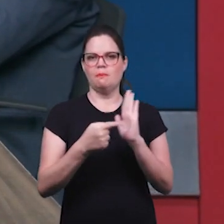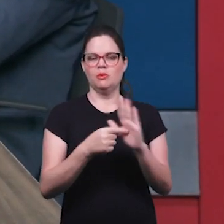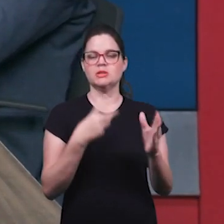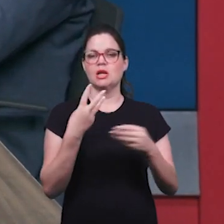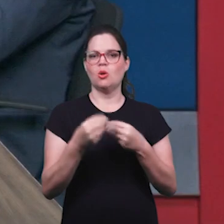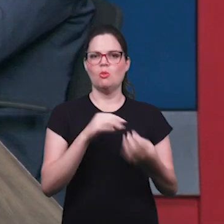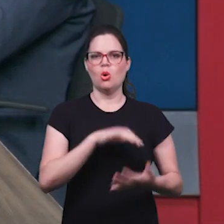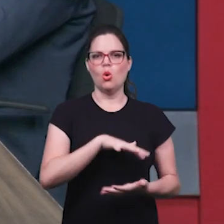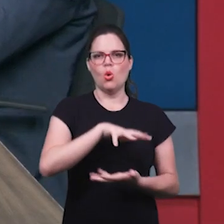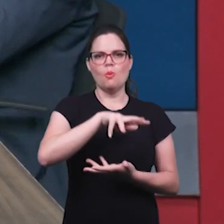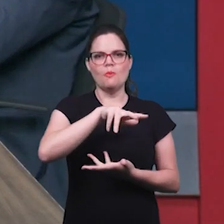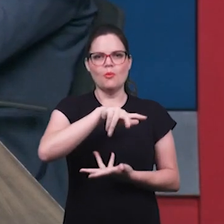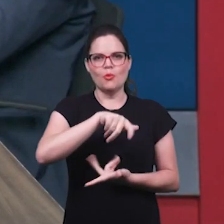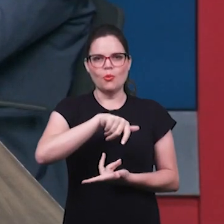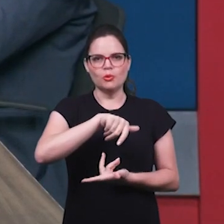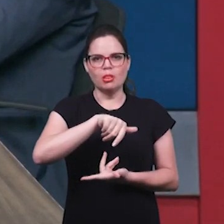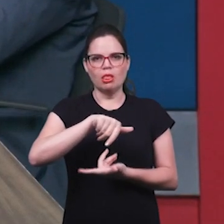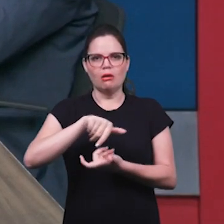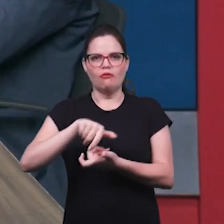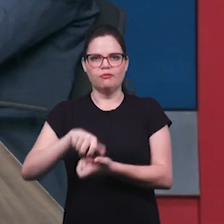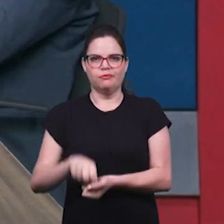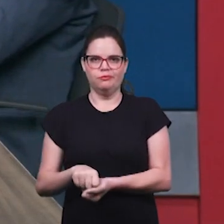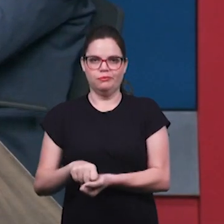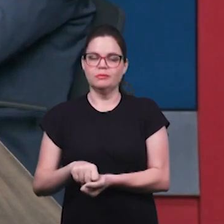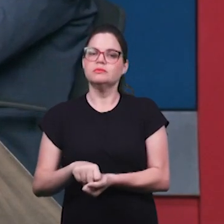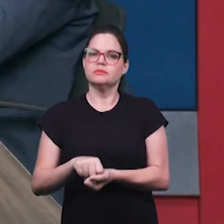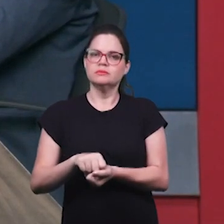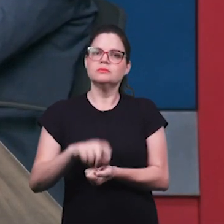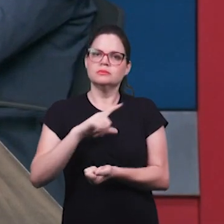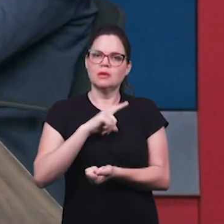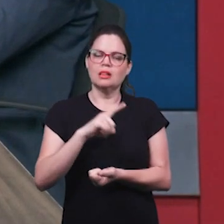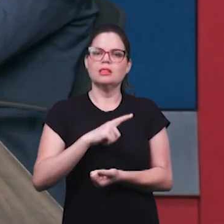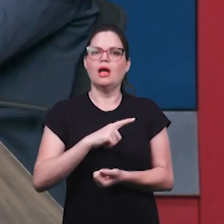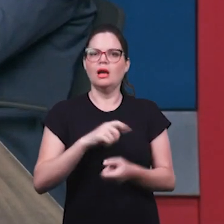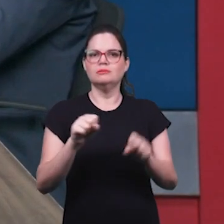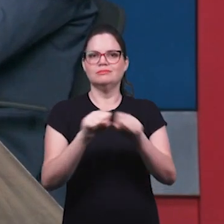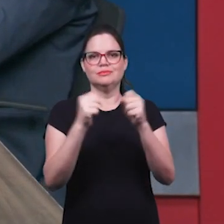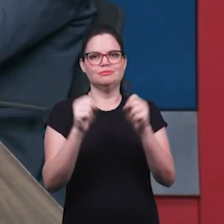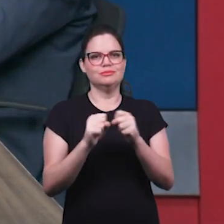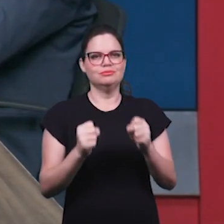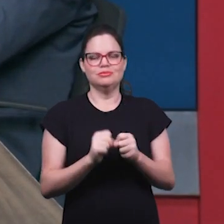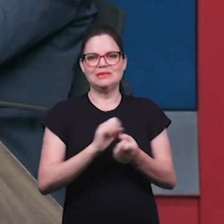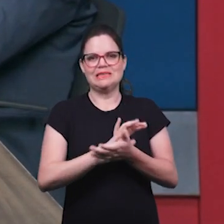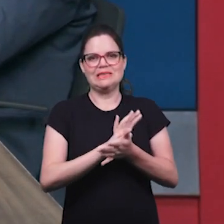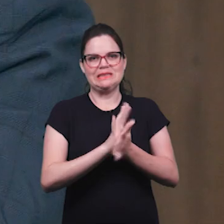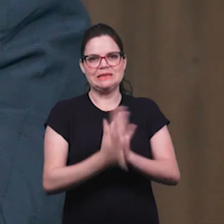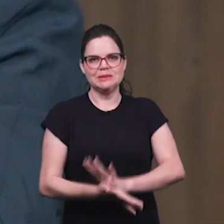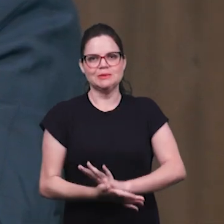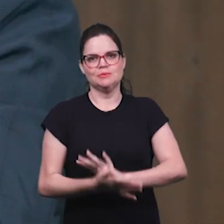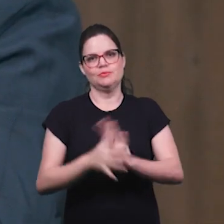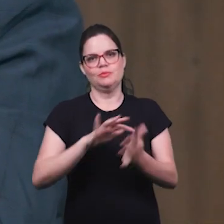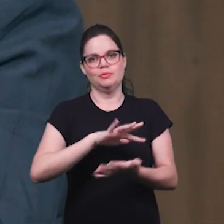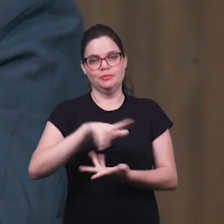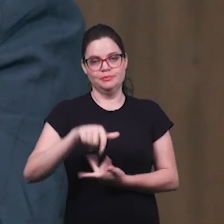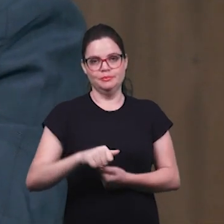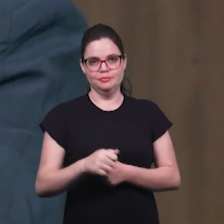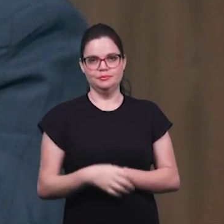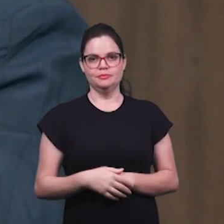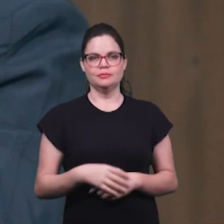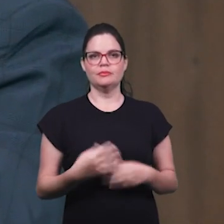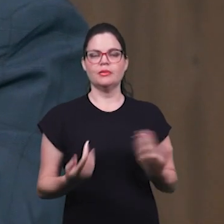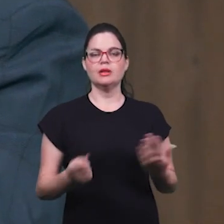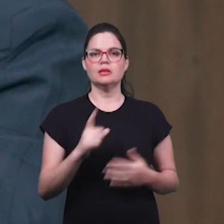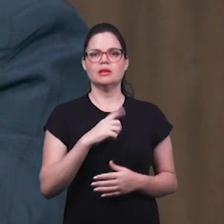dessa ação que tem destruído cada vez mais o nosso planeta. E um deles está